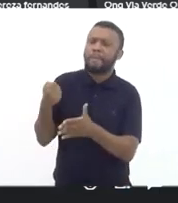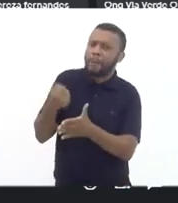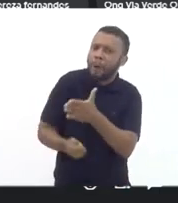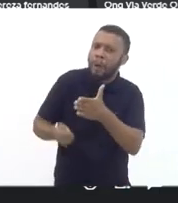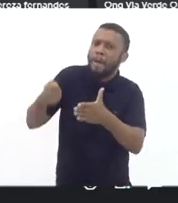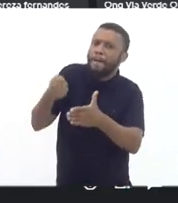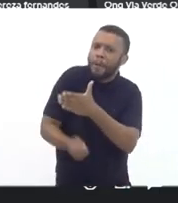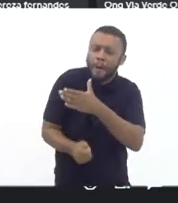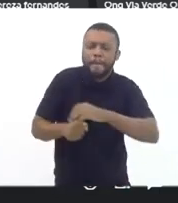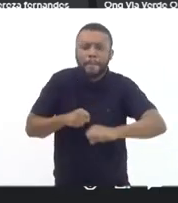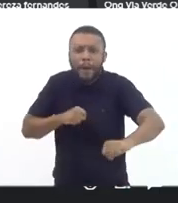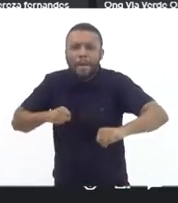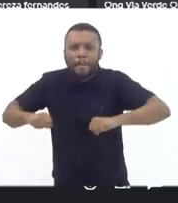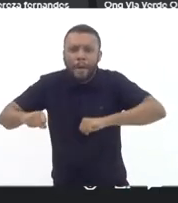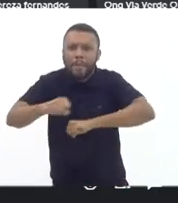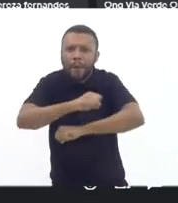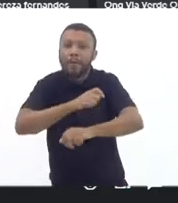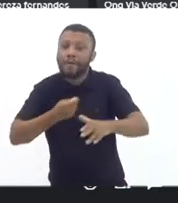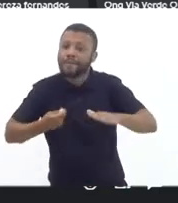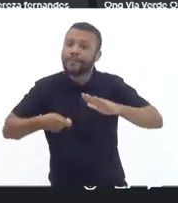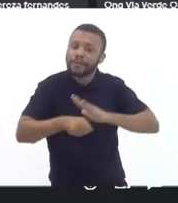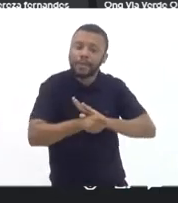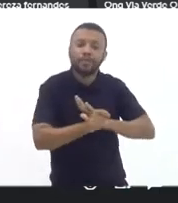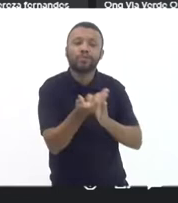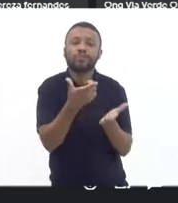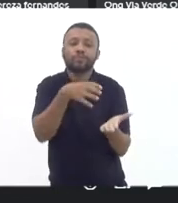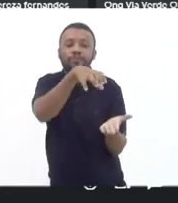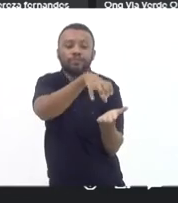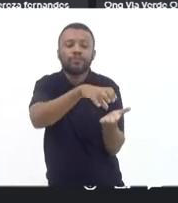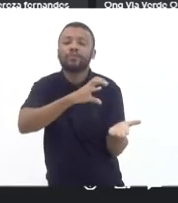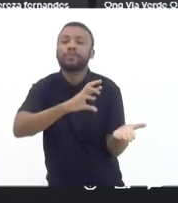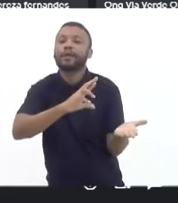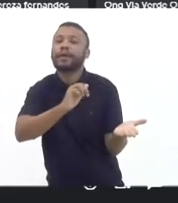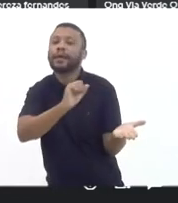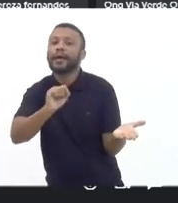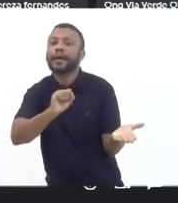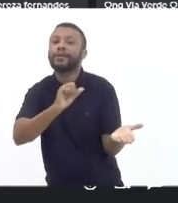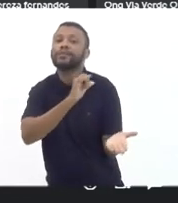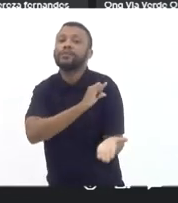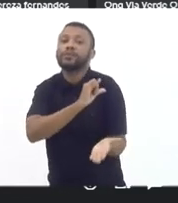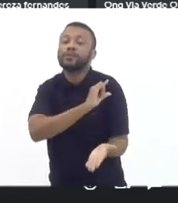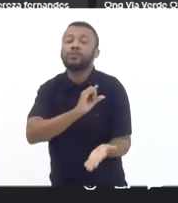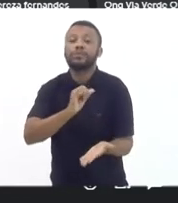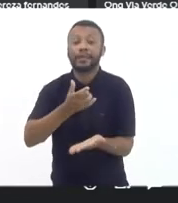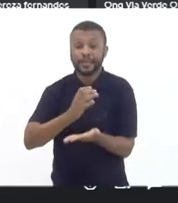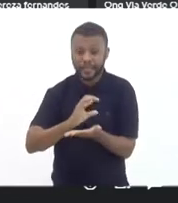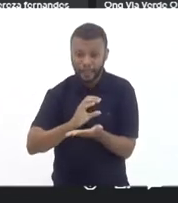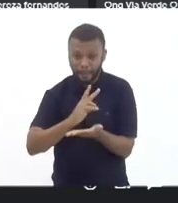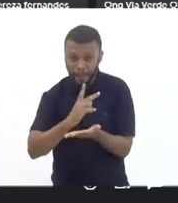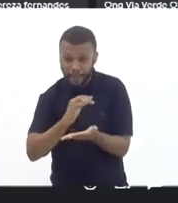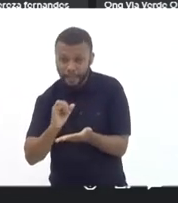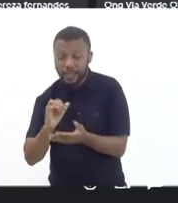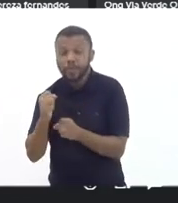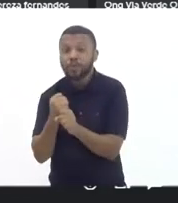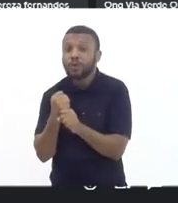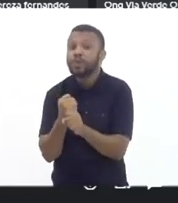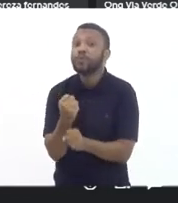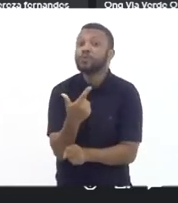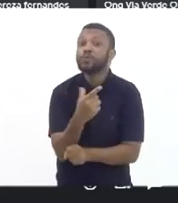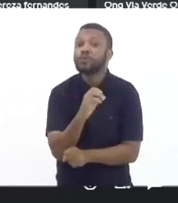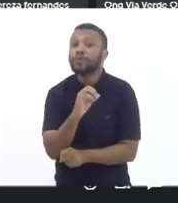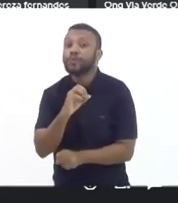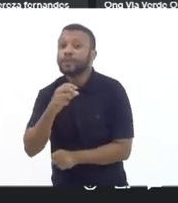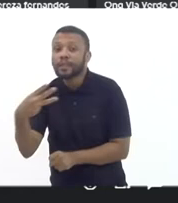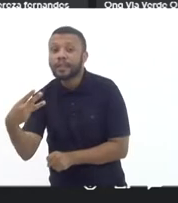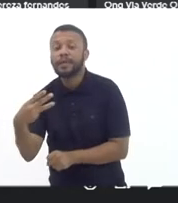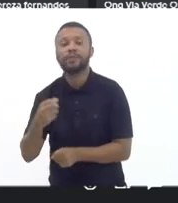em setas e CRAS no estado do Rio de Janeiro? A CPI de 2003 dos maus-tratos de fauna silvestre, do